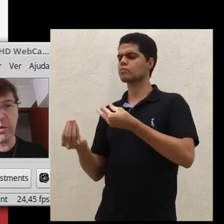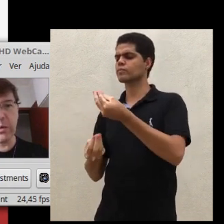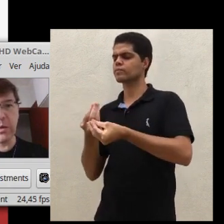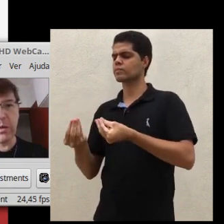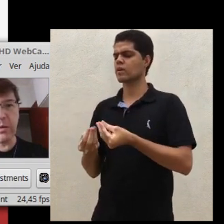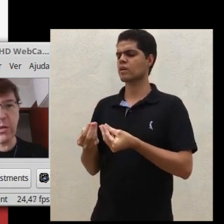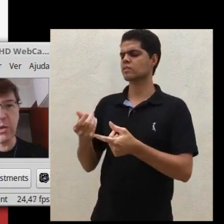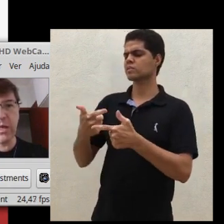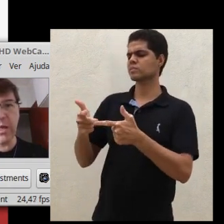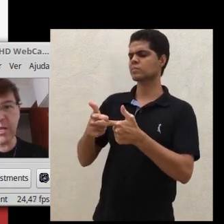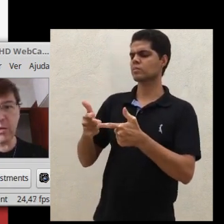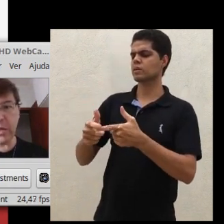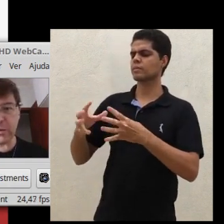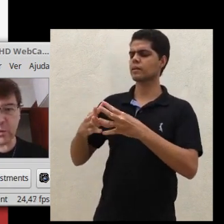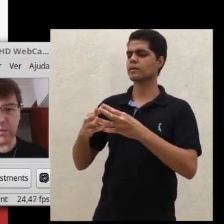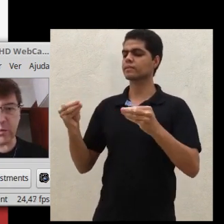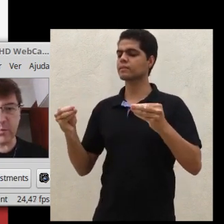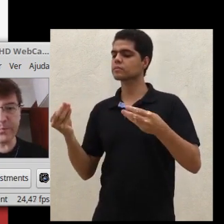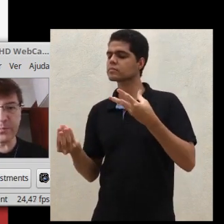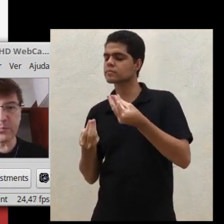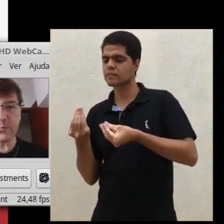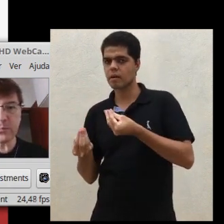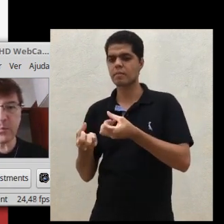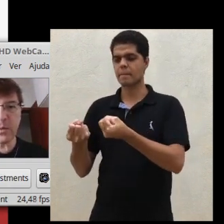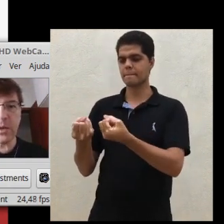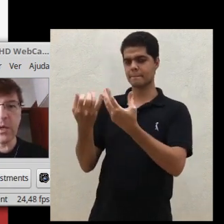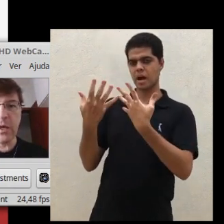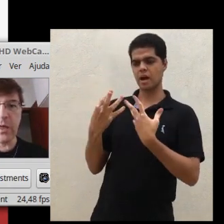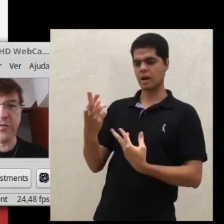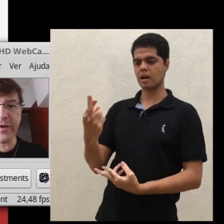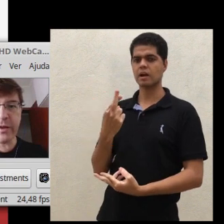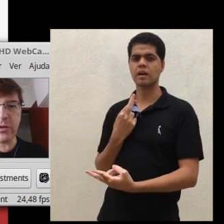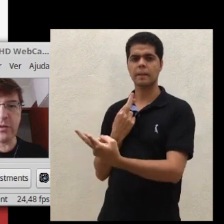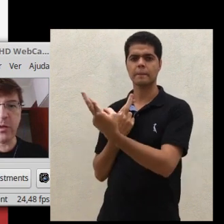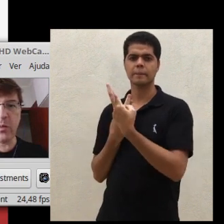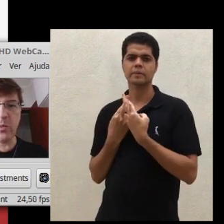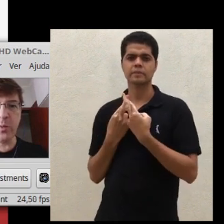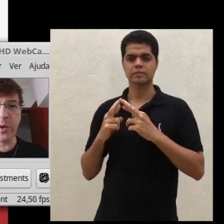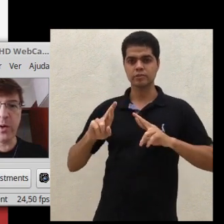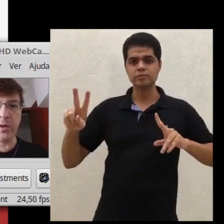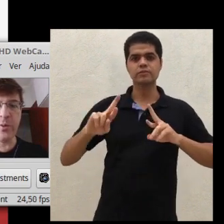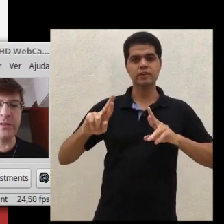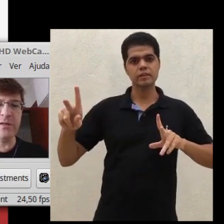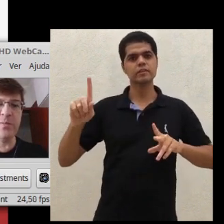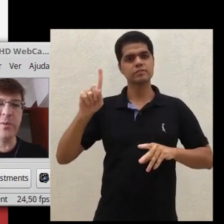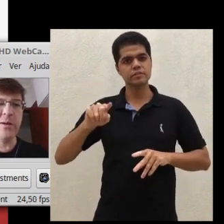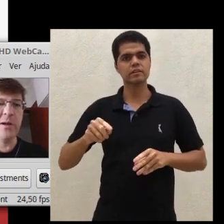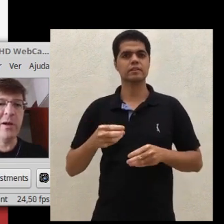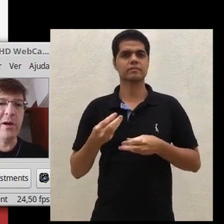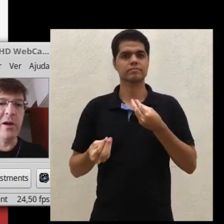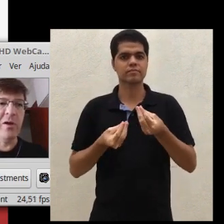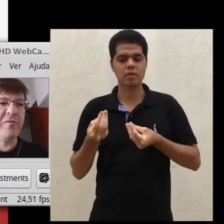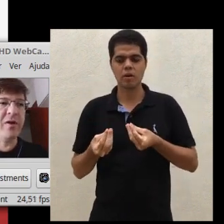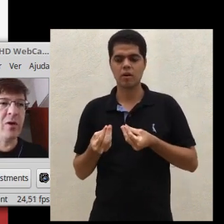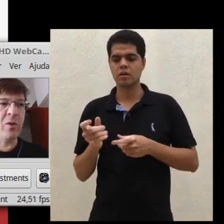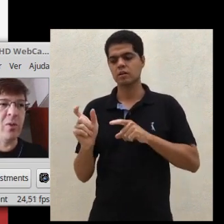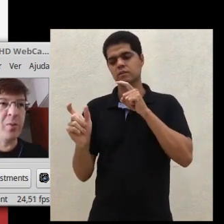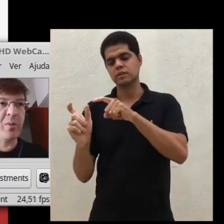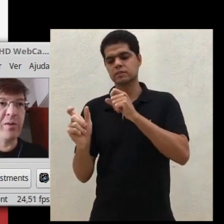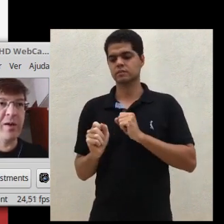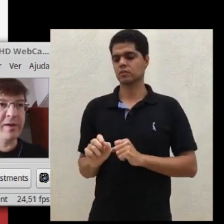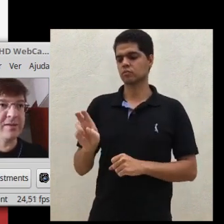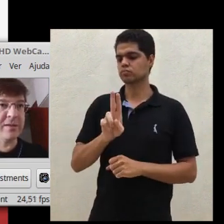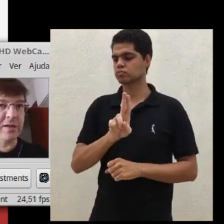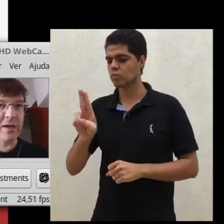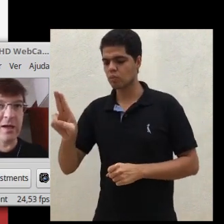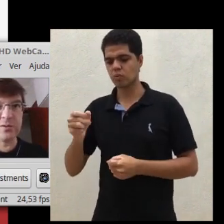problema e deixa que ele me dá a solução. É diferente. Então, no Prolog, por exemplo, eu falo, olha, o meu